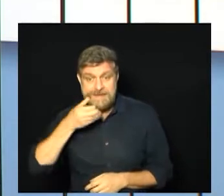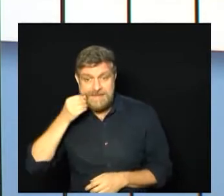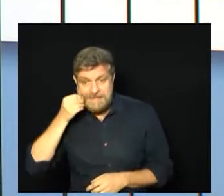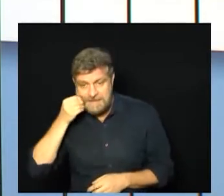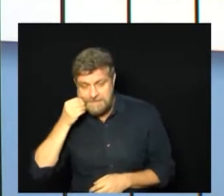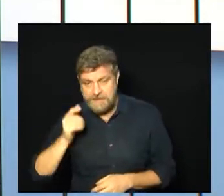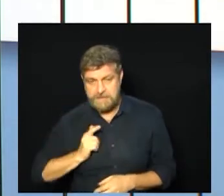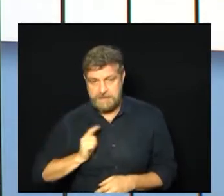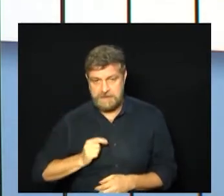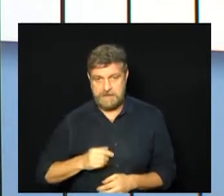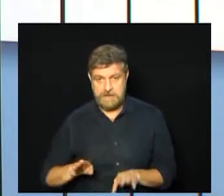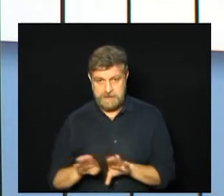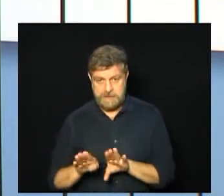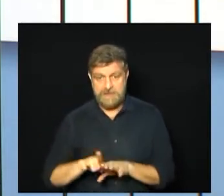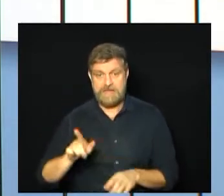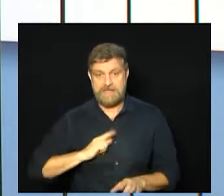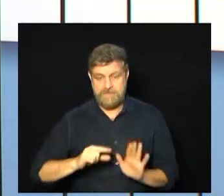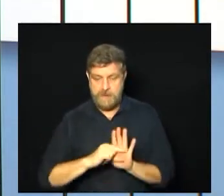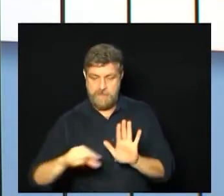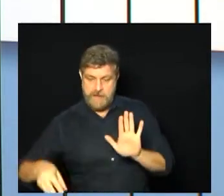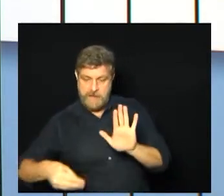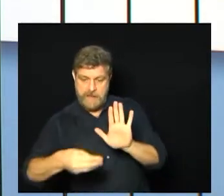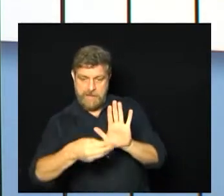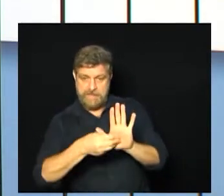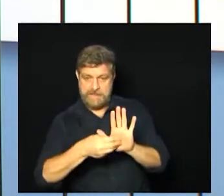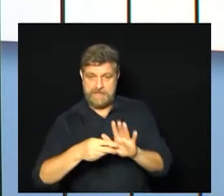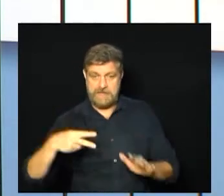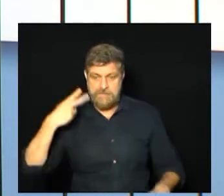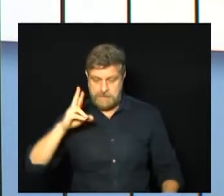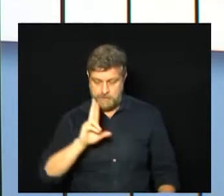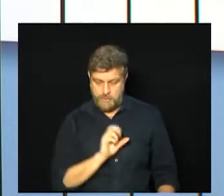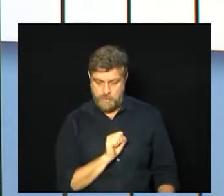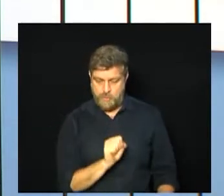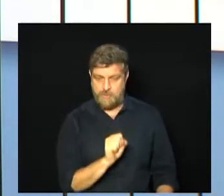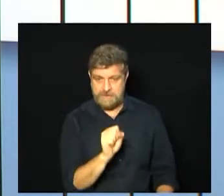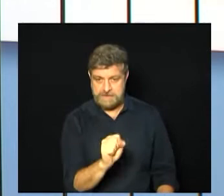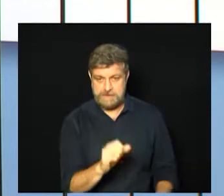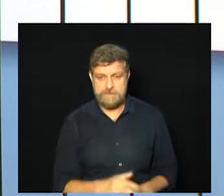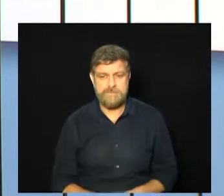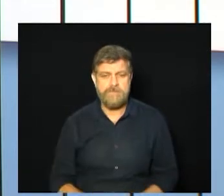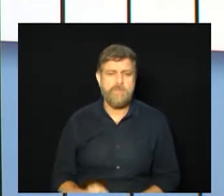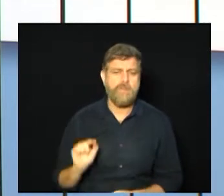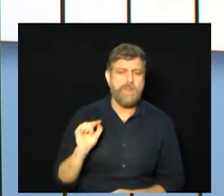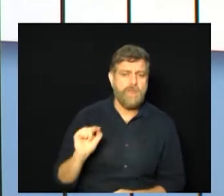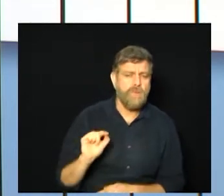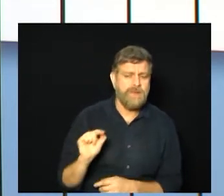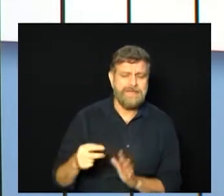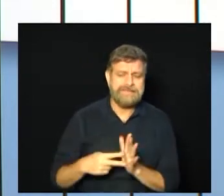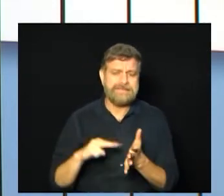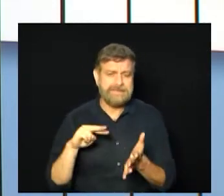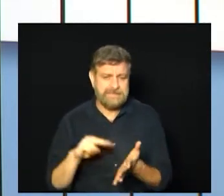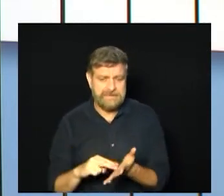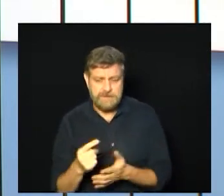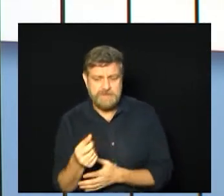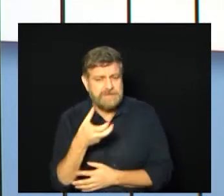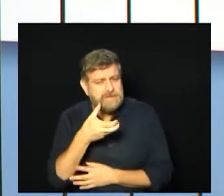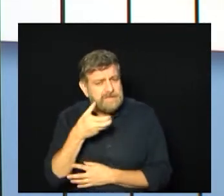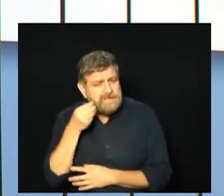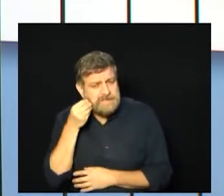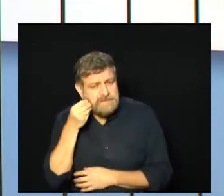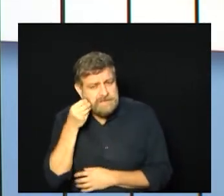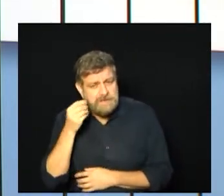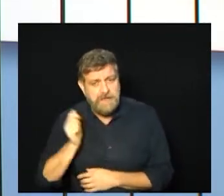que inclusive ganhou uma emenda do vereador Luiz Rossini. O orçamento impositivo é